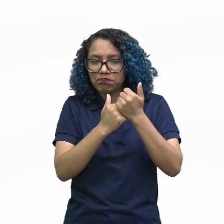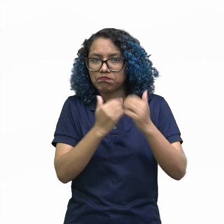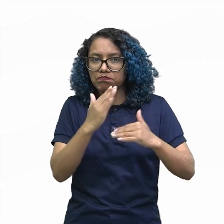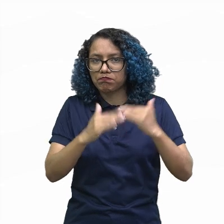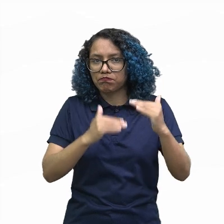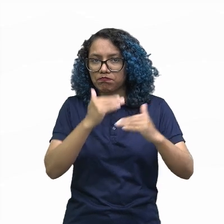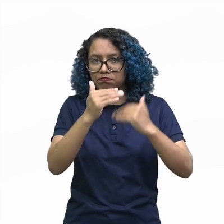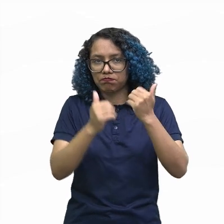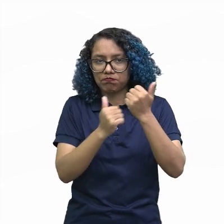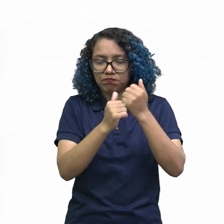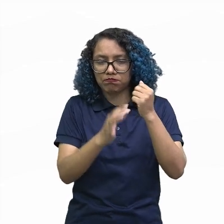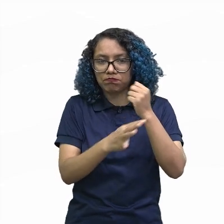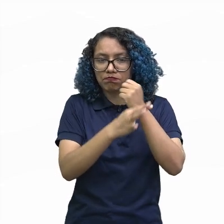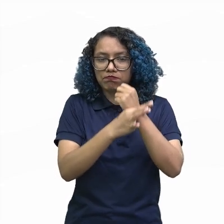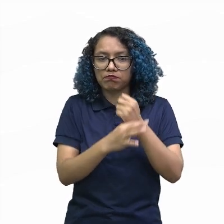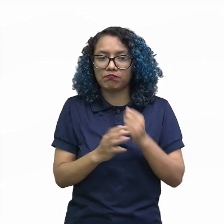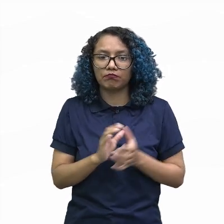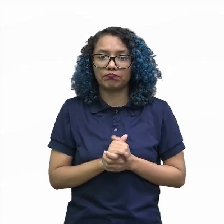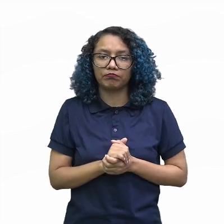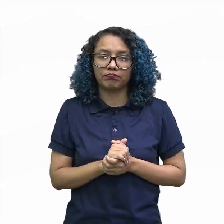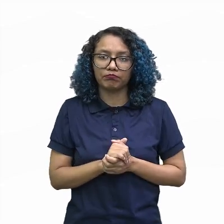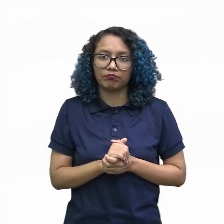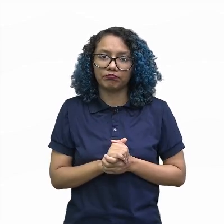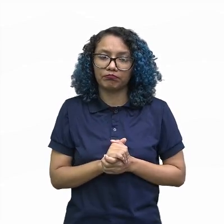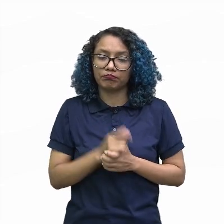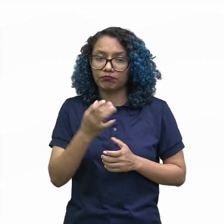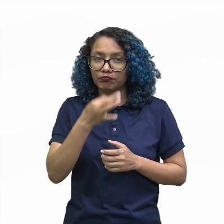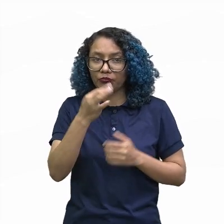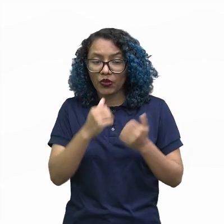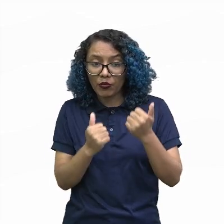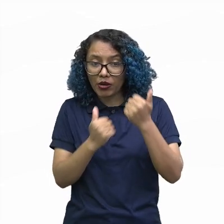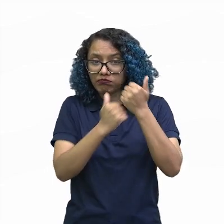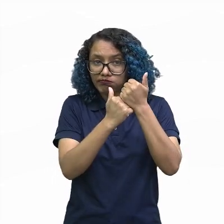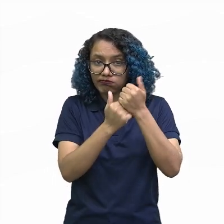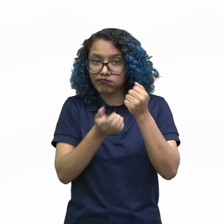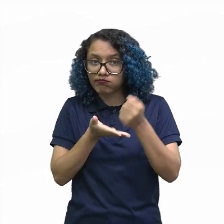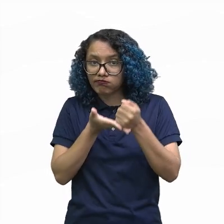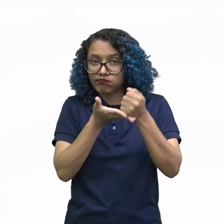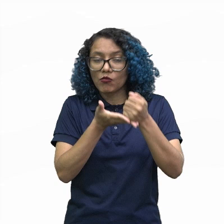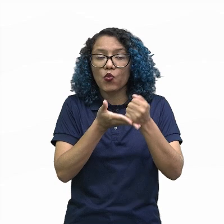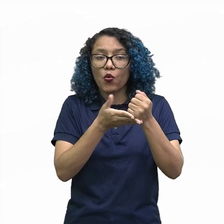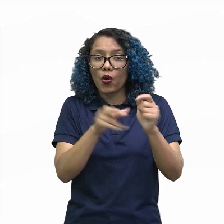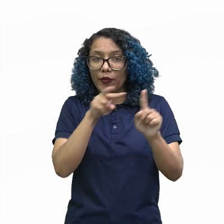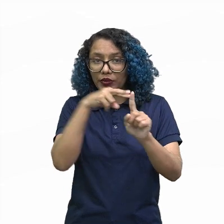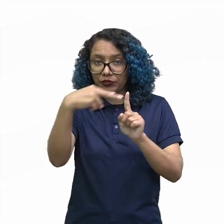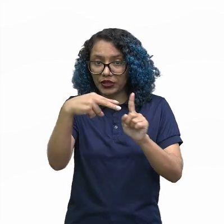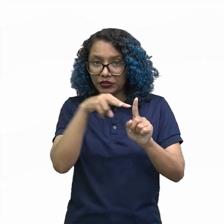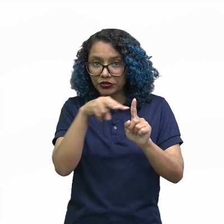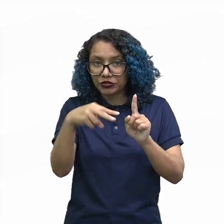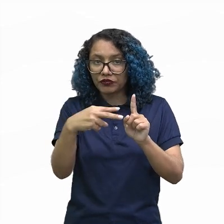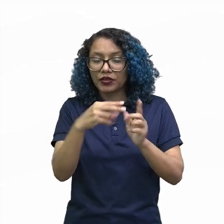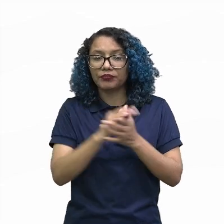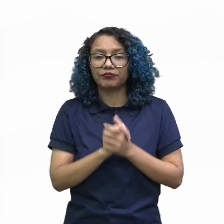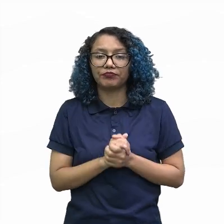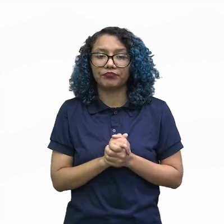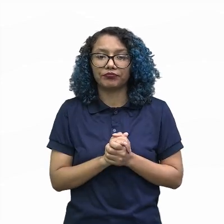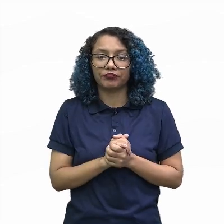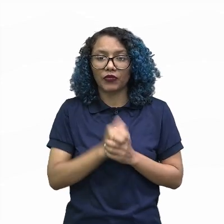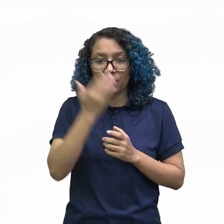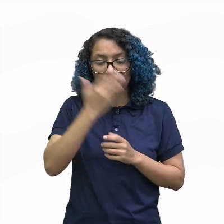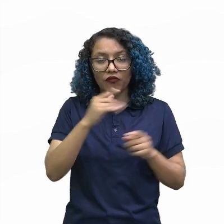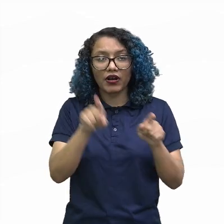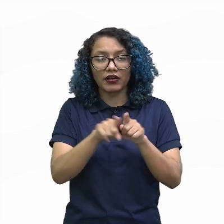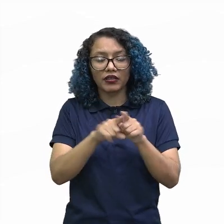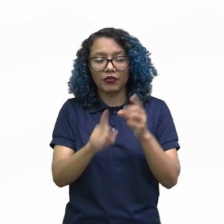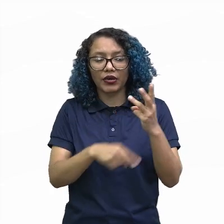desenvolvimento, certo? Os argumentos que sustentam esse ponto de vista, certo? E, claro, a